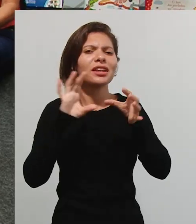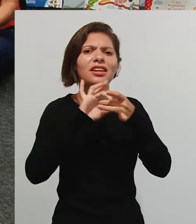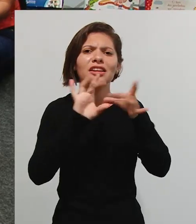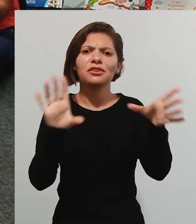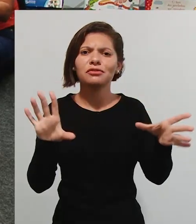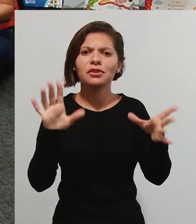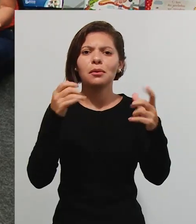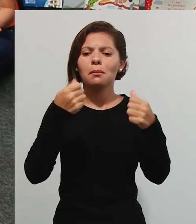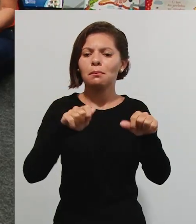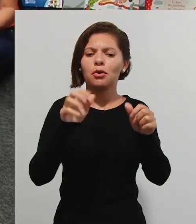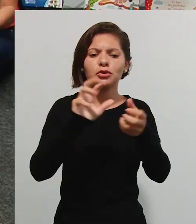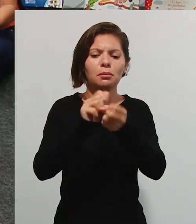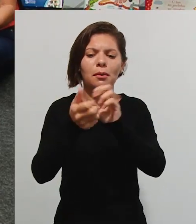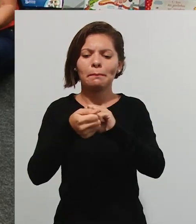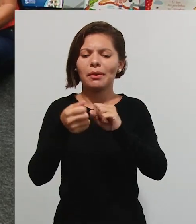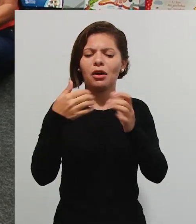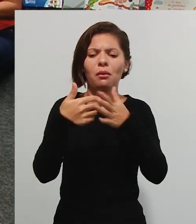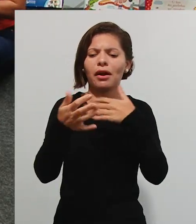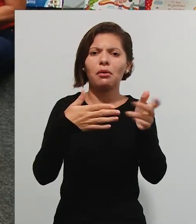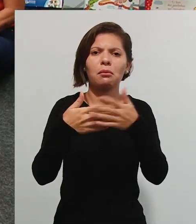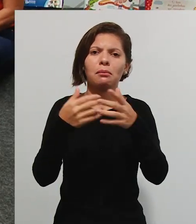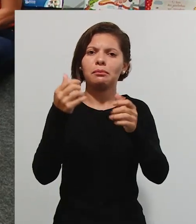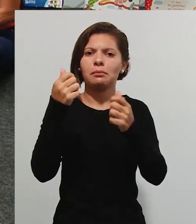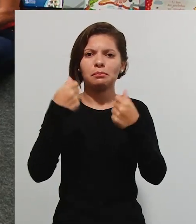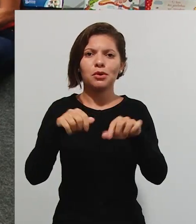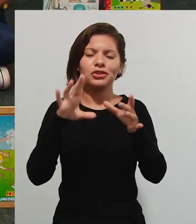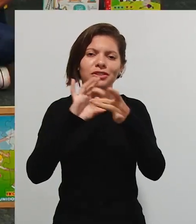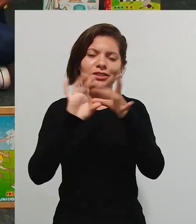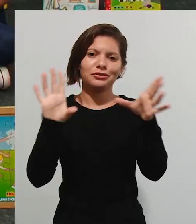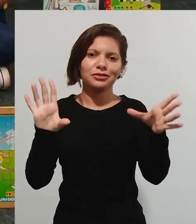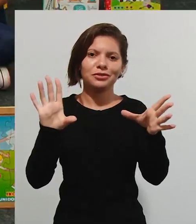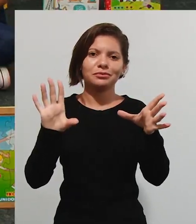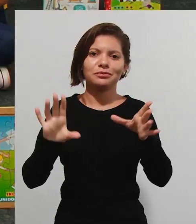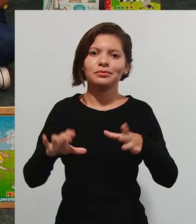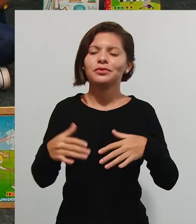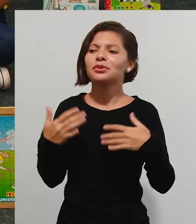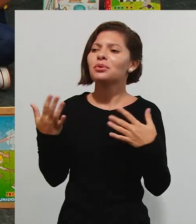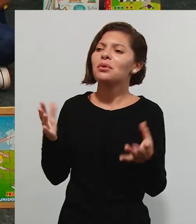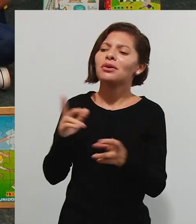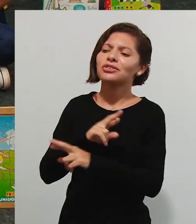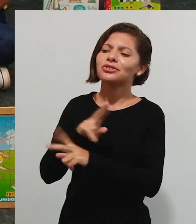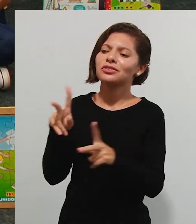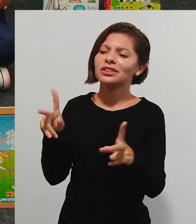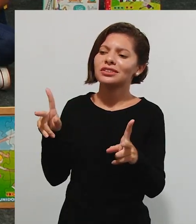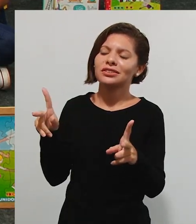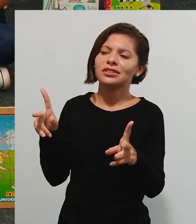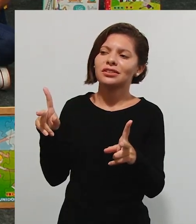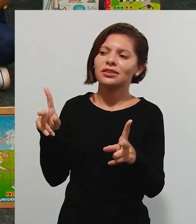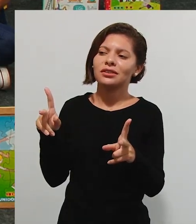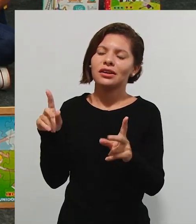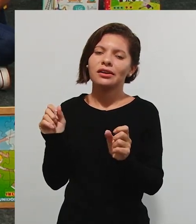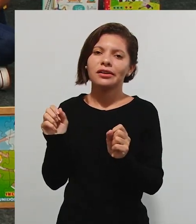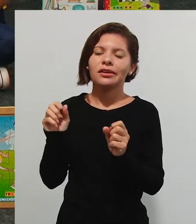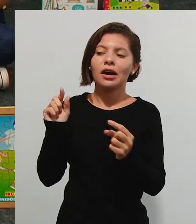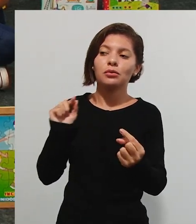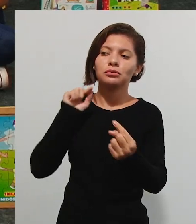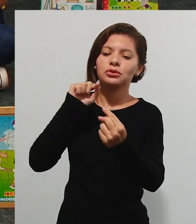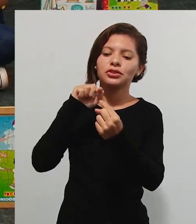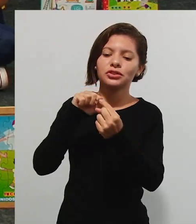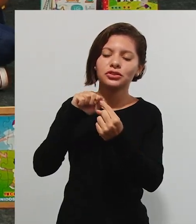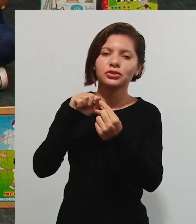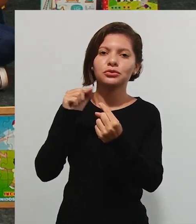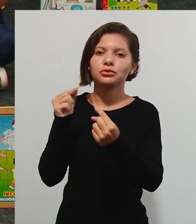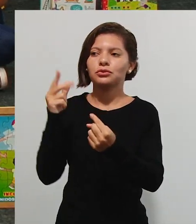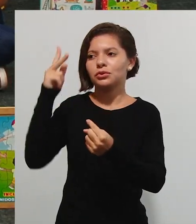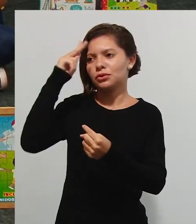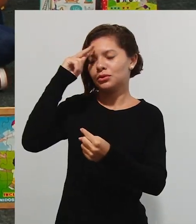ela vai fazer o que ela quiser. Né? Qual que é a diferença aí de você fazer com a intencionalidade? Por exemplo, você contou a história e aí a gente vai